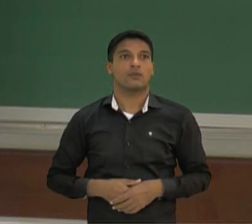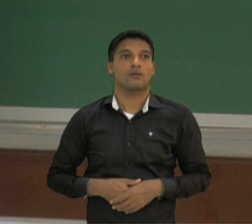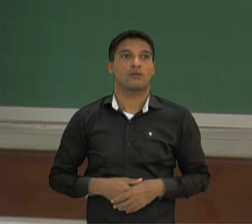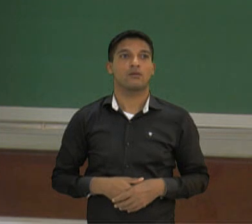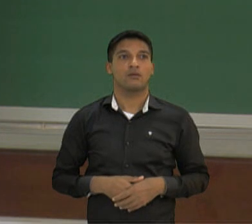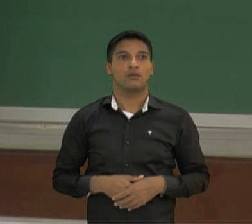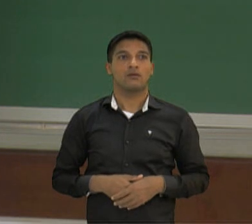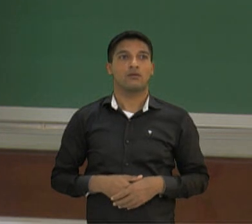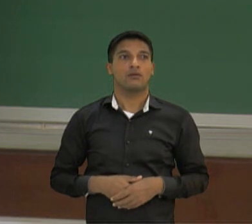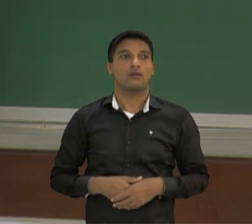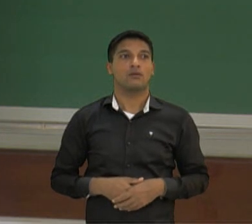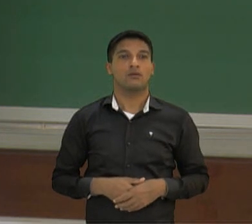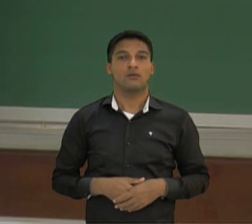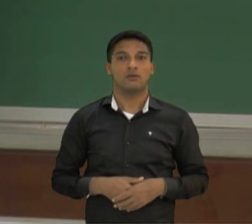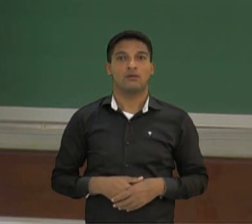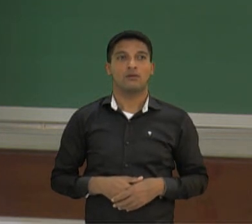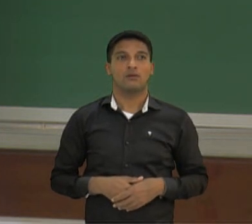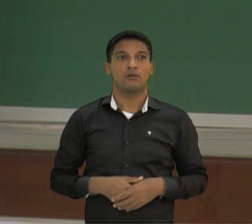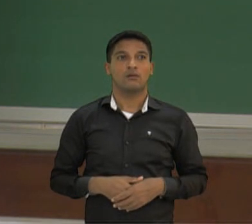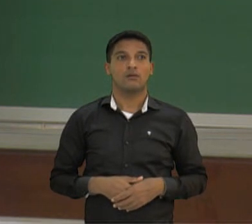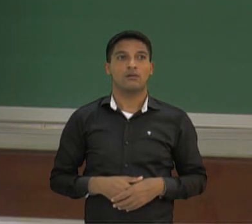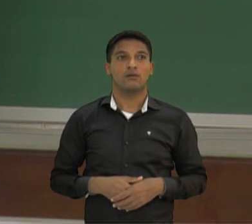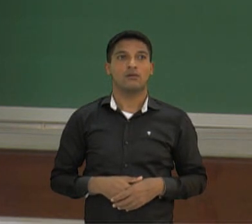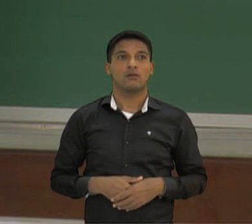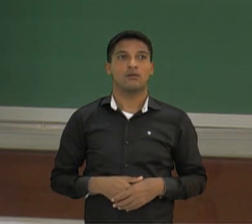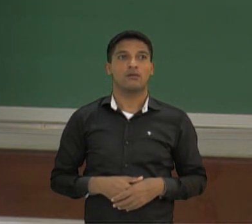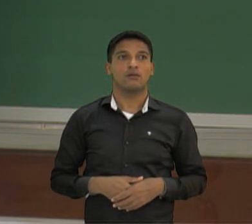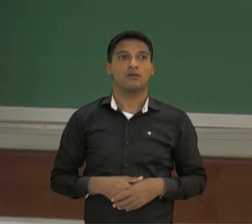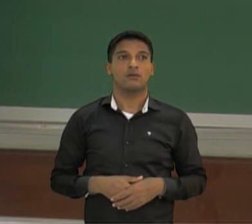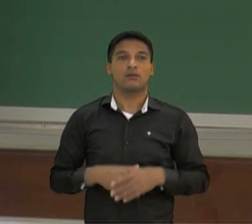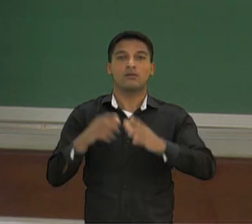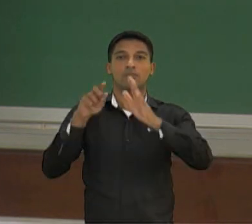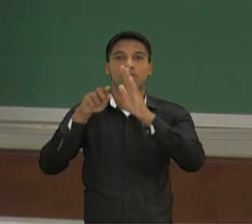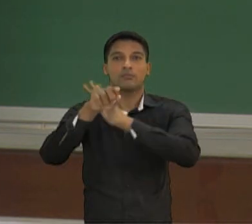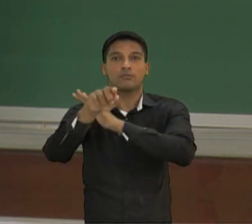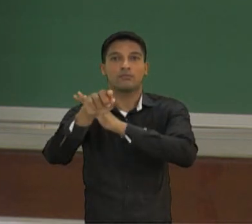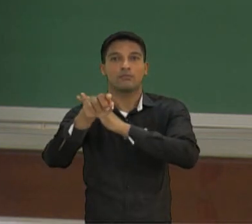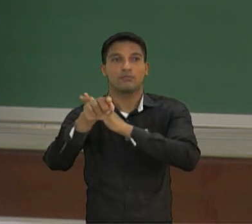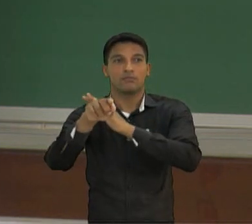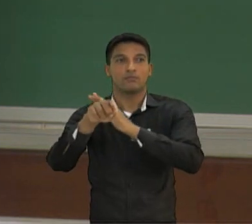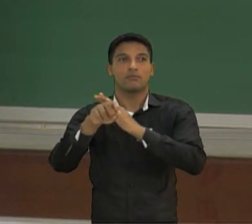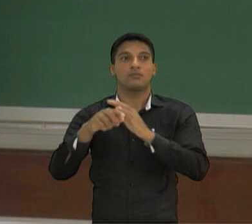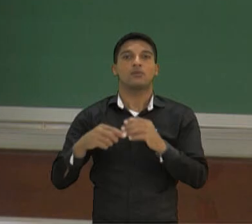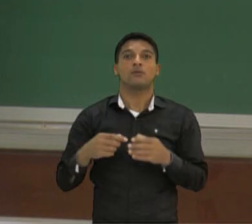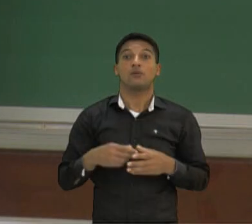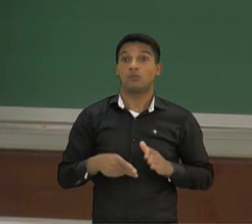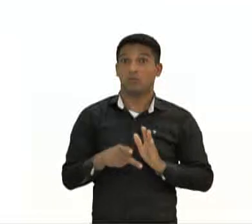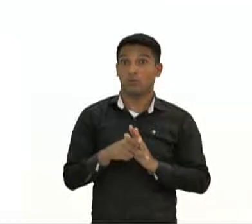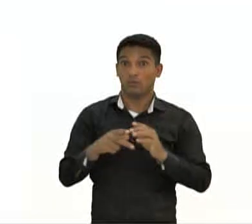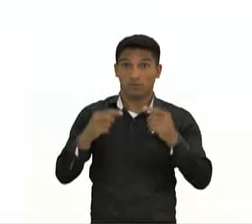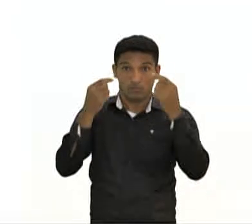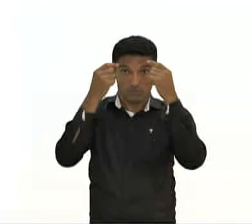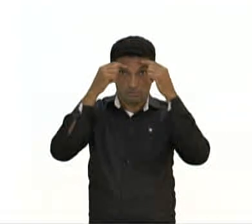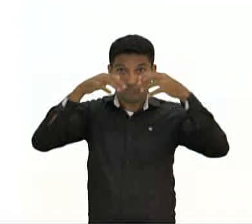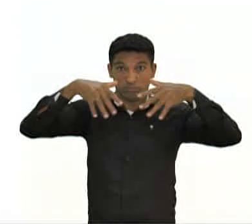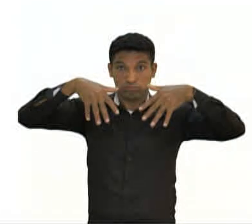Só mais uma animaçãozinha ali para finalizar. E nós temos o nosso terceiro quiz. Os sistemas nervoso